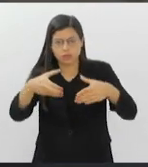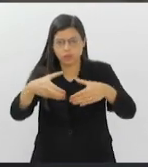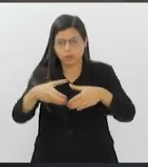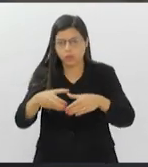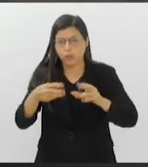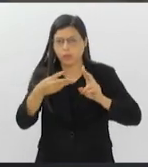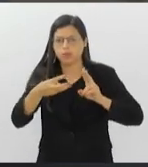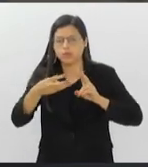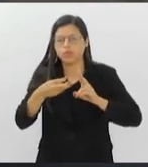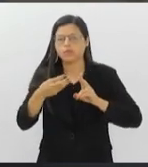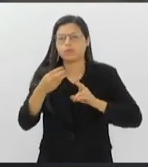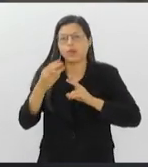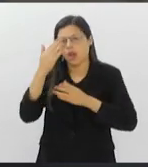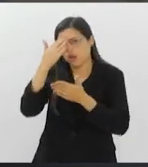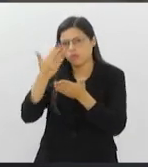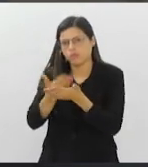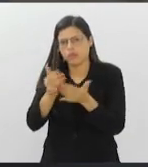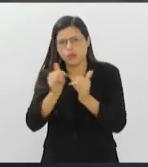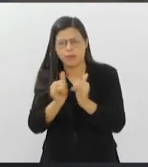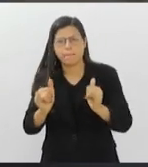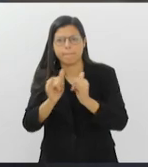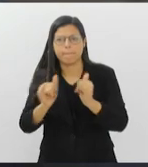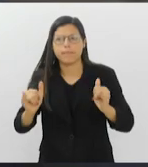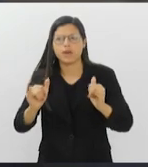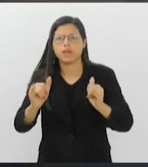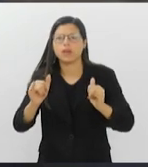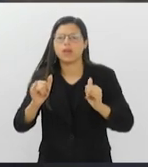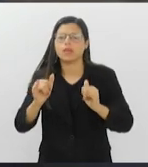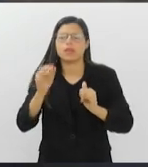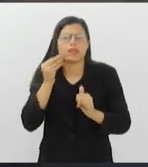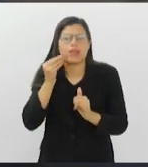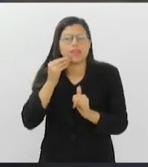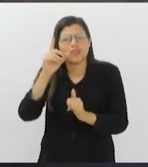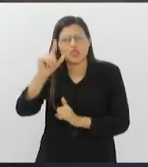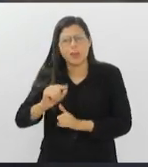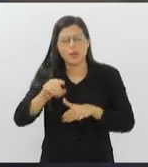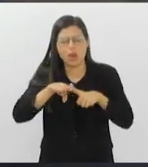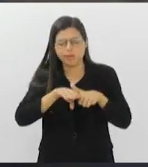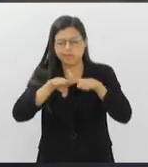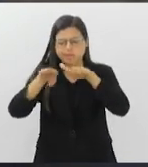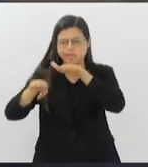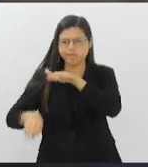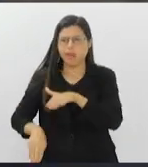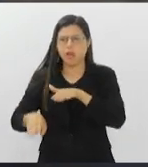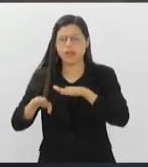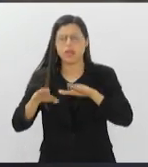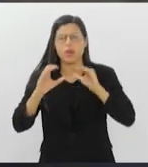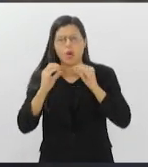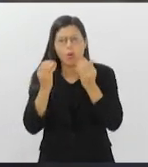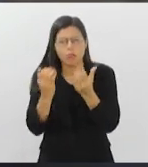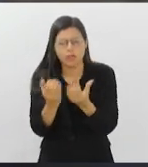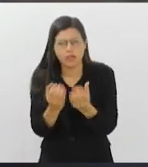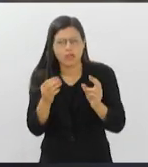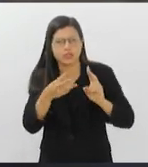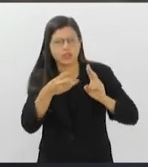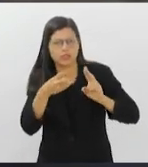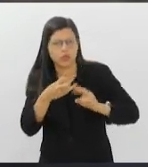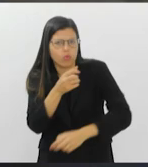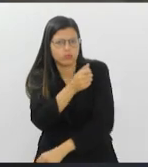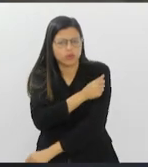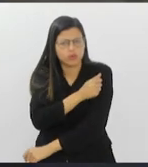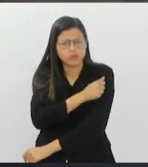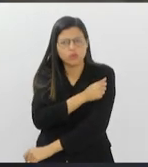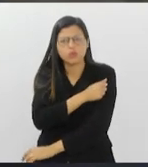campanha desse ano, ela reverbera para o sentido de redução de desigualdades e a população indígena junto com a quilombola, com os estudantes, com a